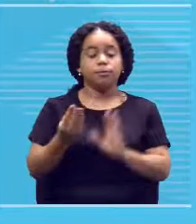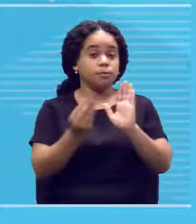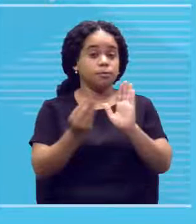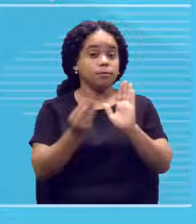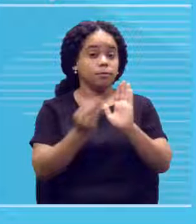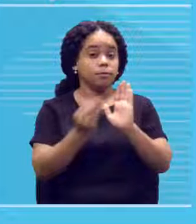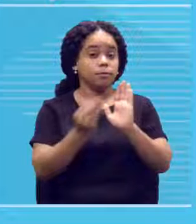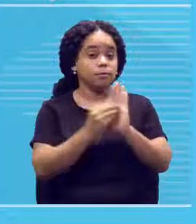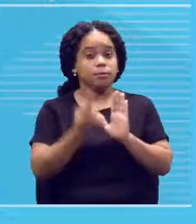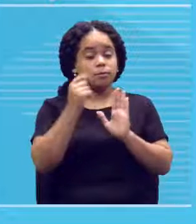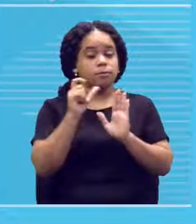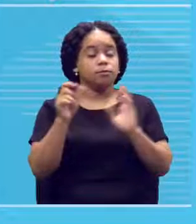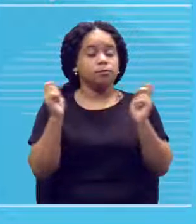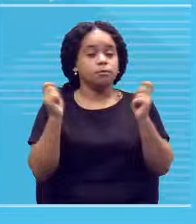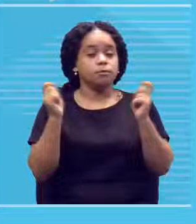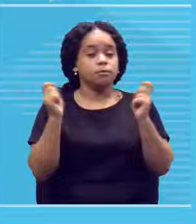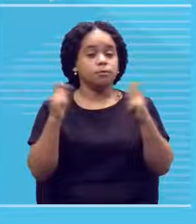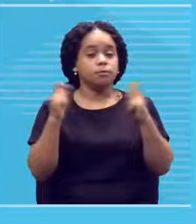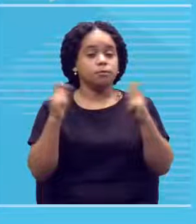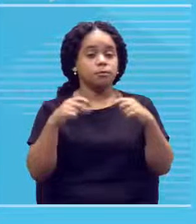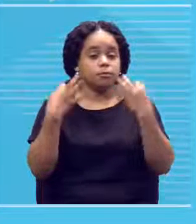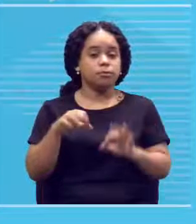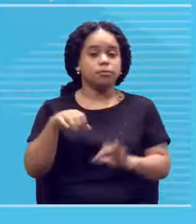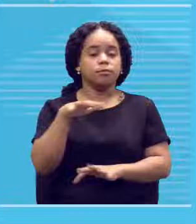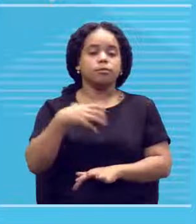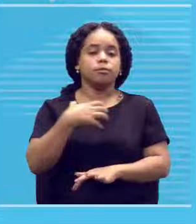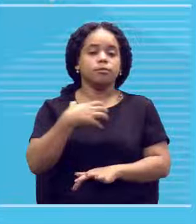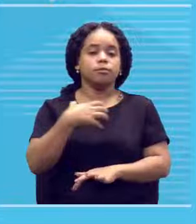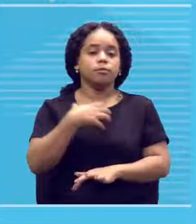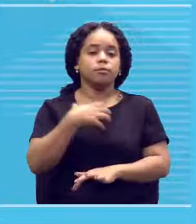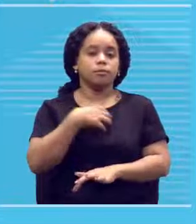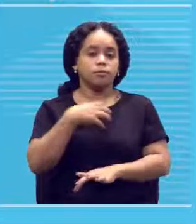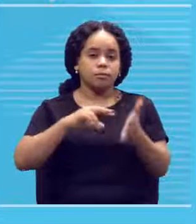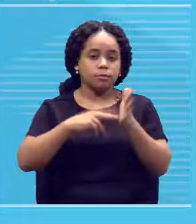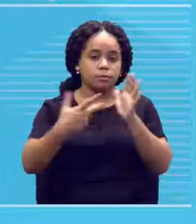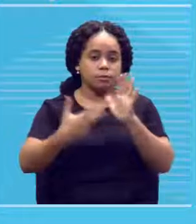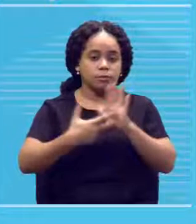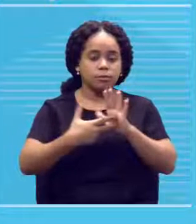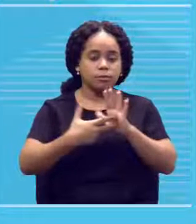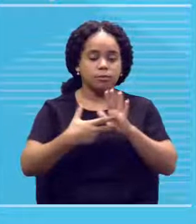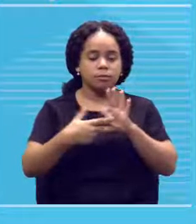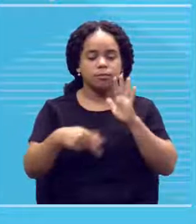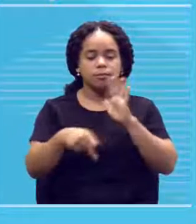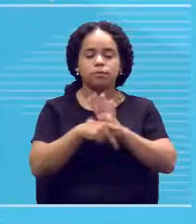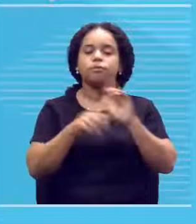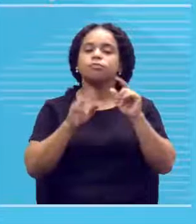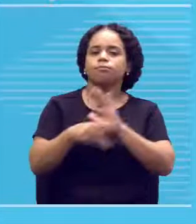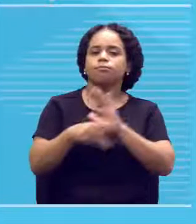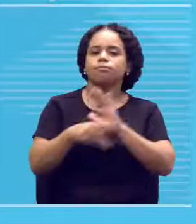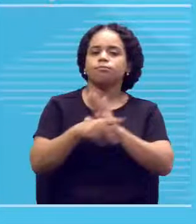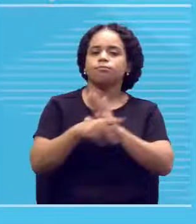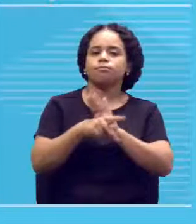na do mesmo Campo semântico utilizando aí um sentido mais específico